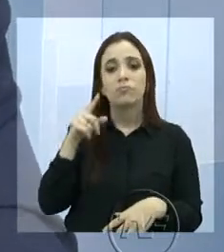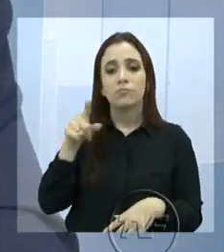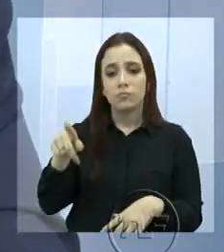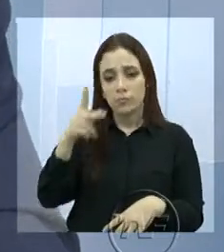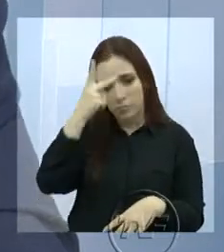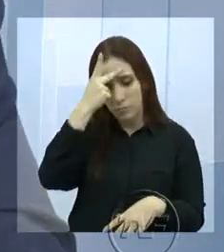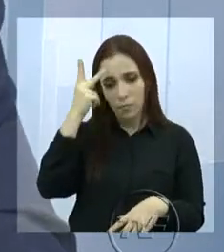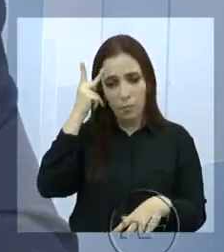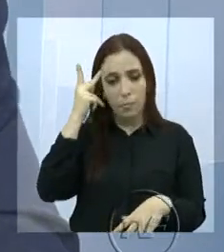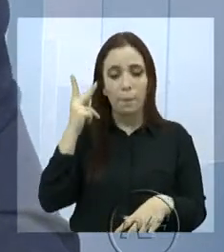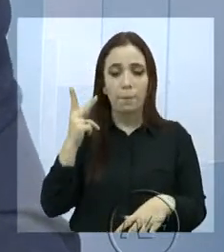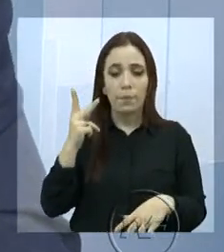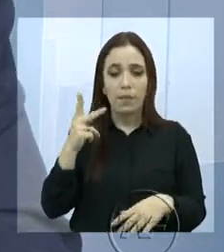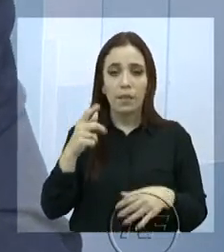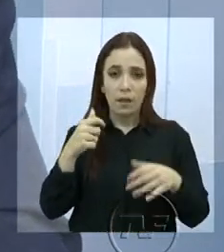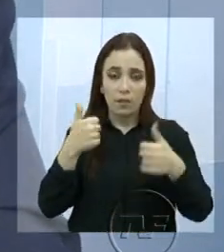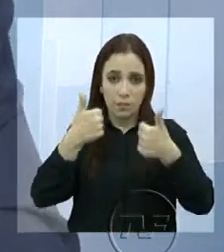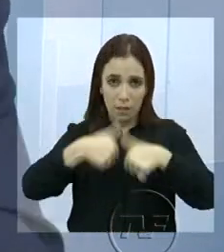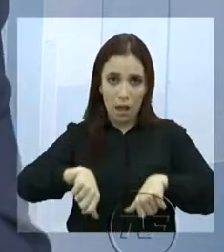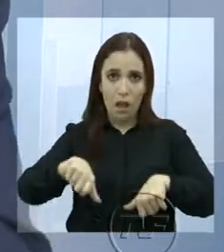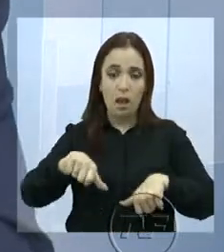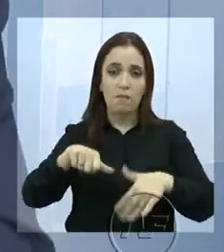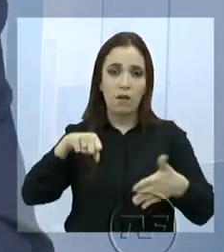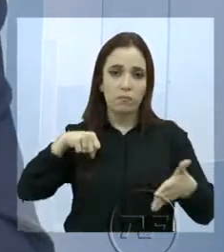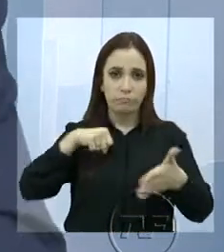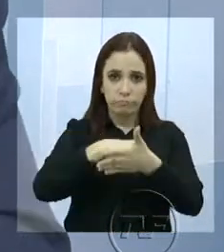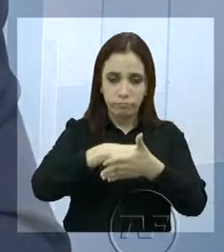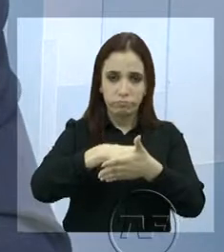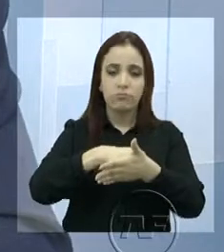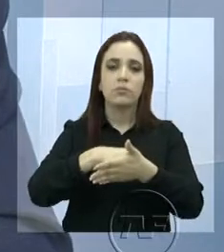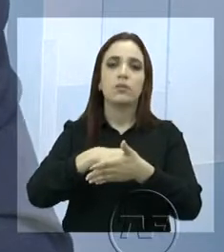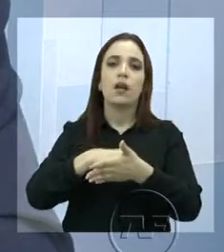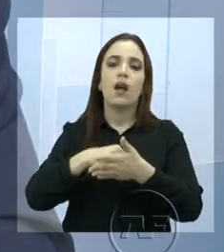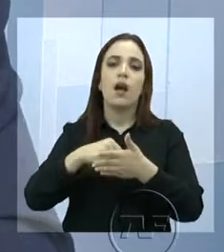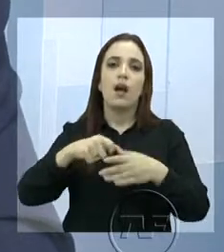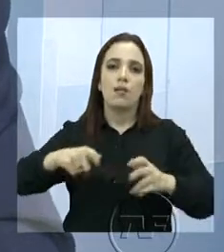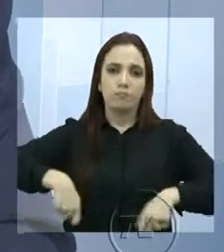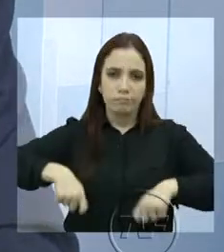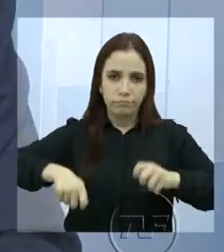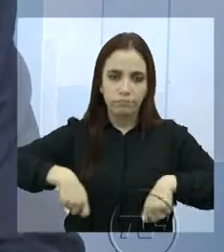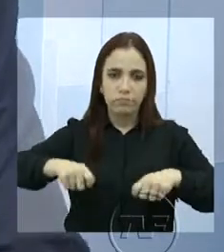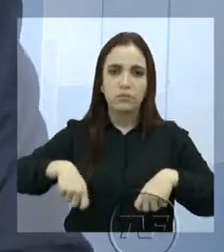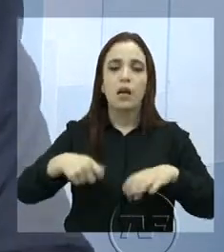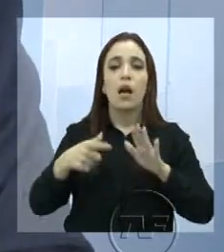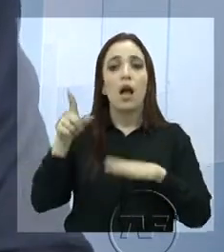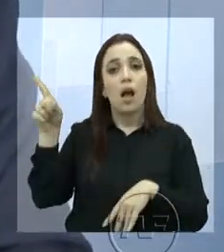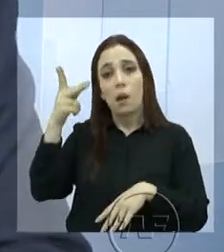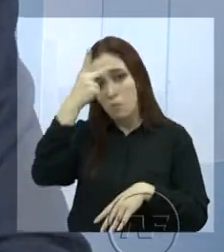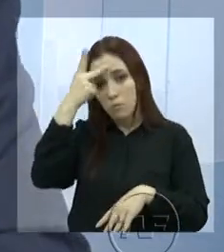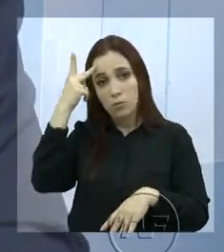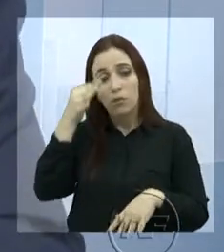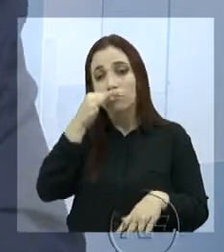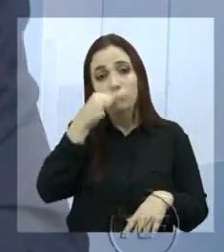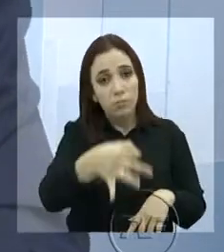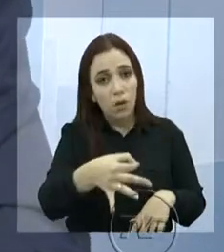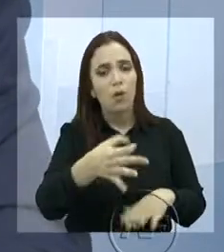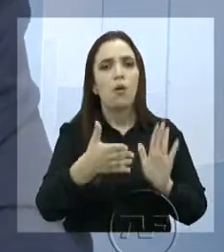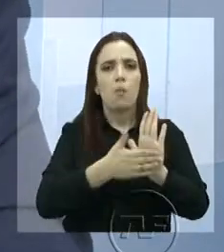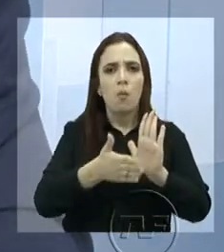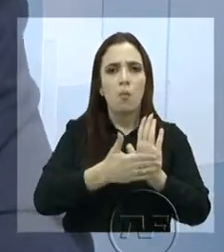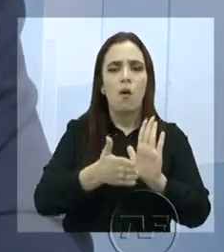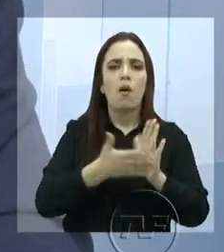cadeirante, né, a partir de um acidente, e nos apresentou a proposta. Nós hoje estamos com ela em andamento,